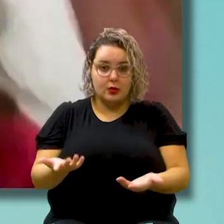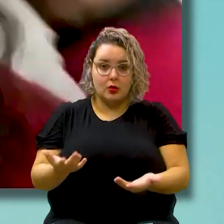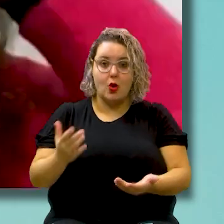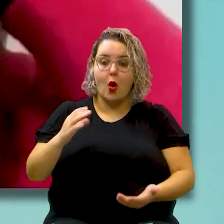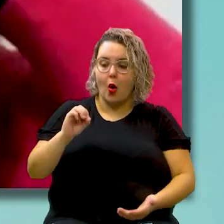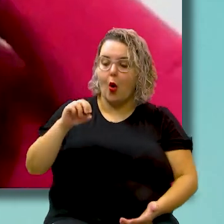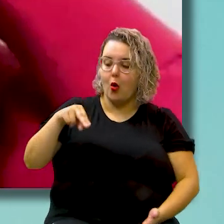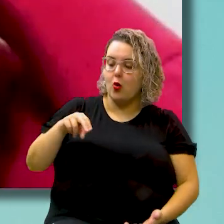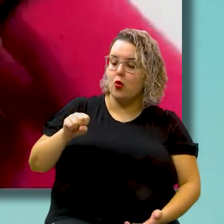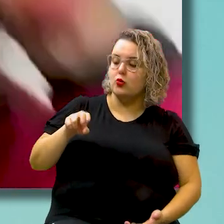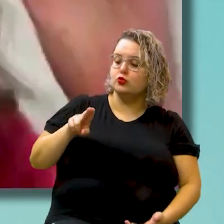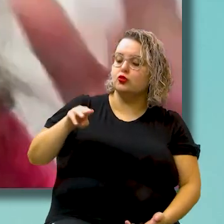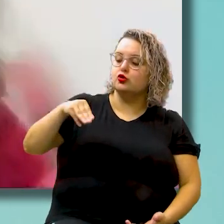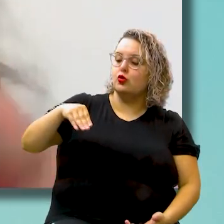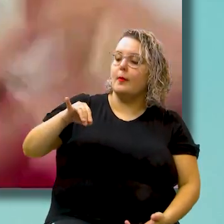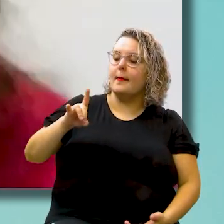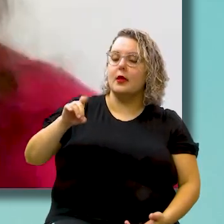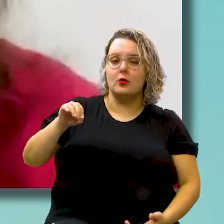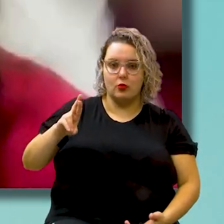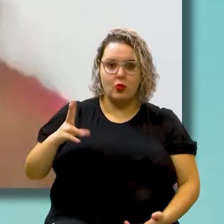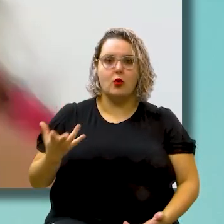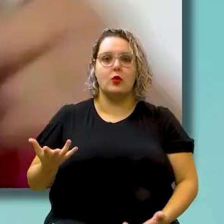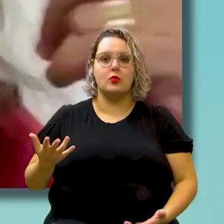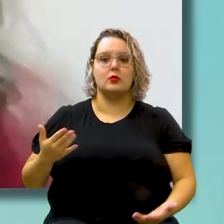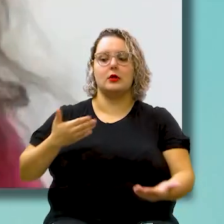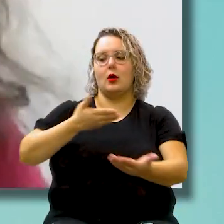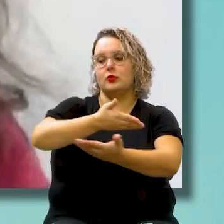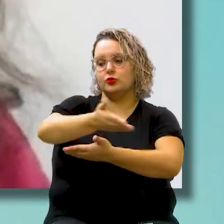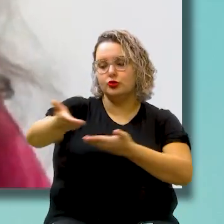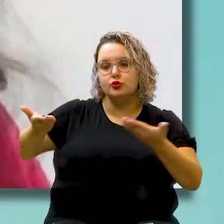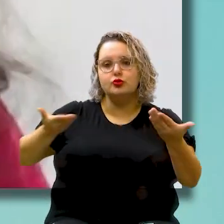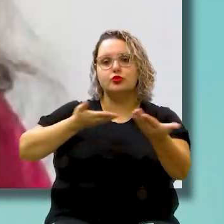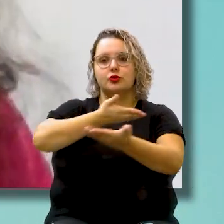chamado esse ponto do circuito